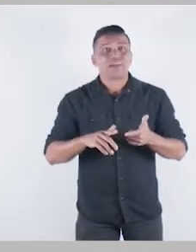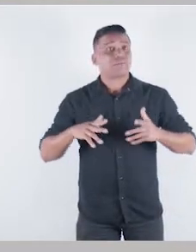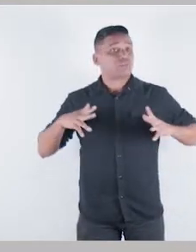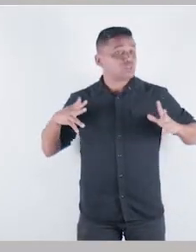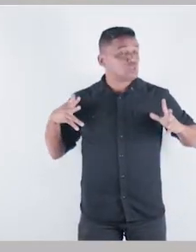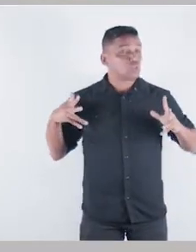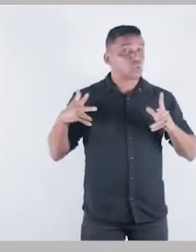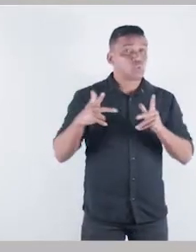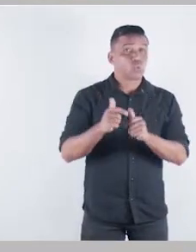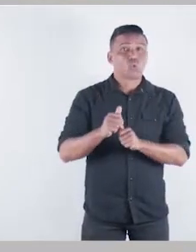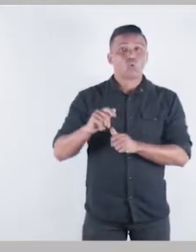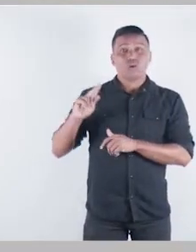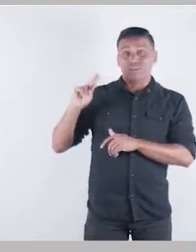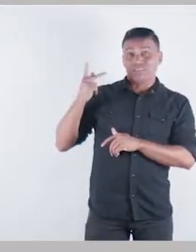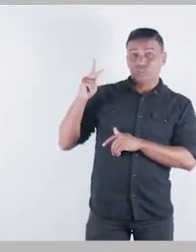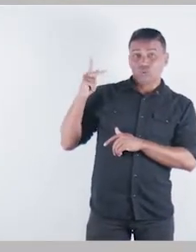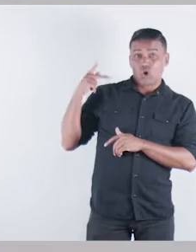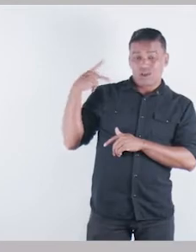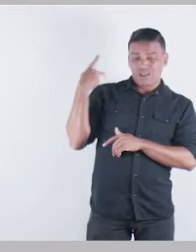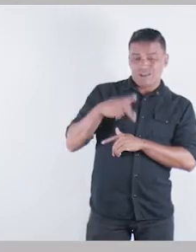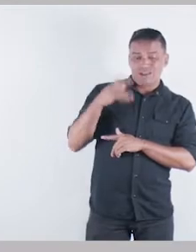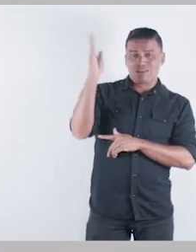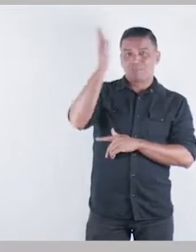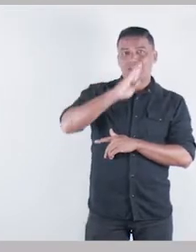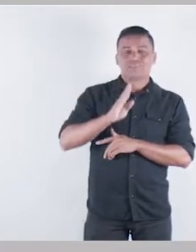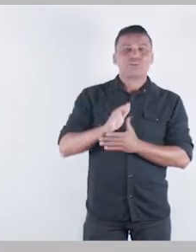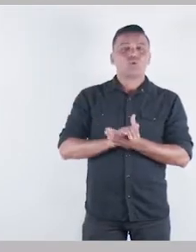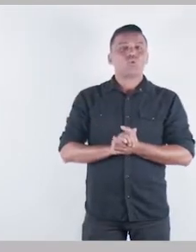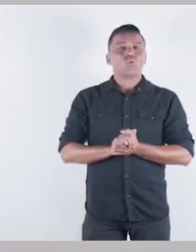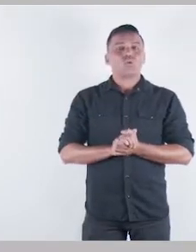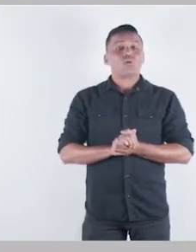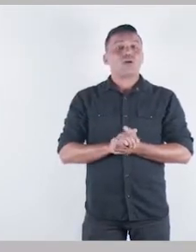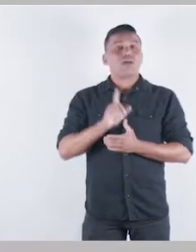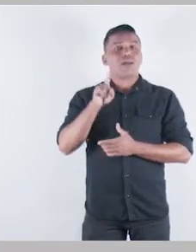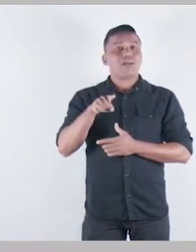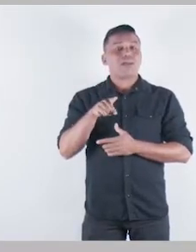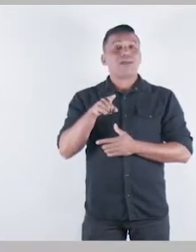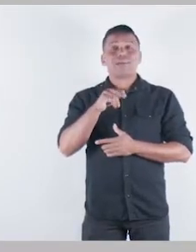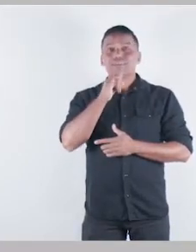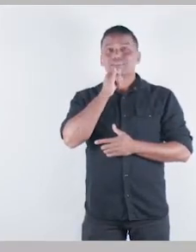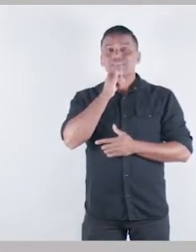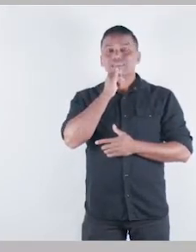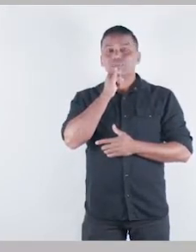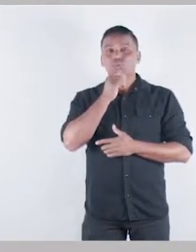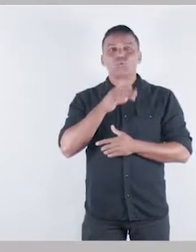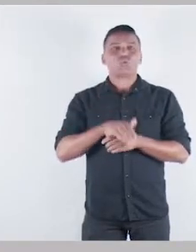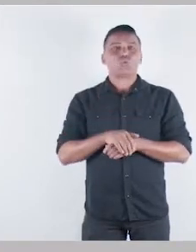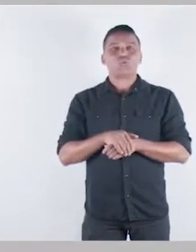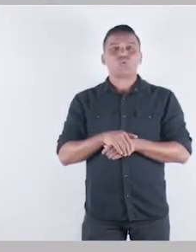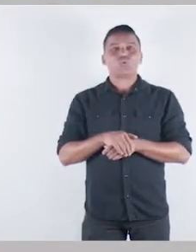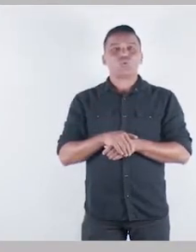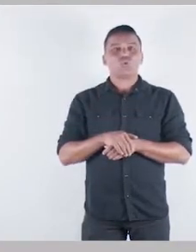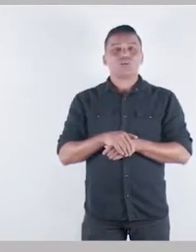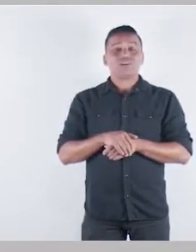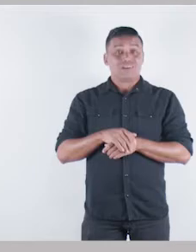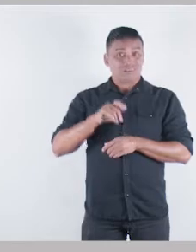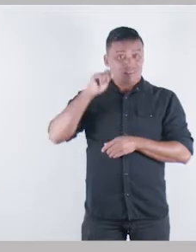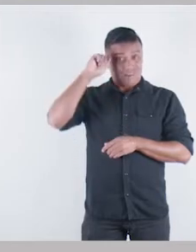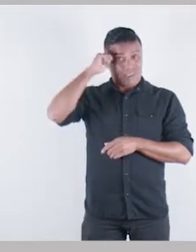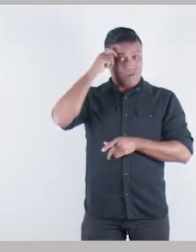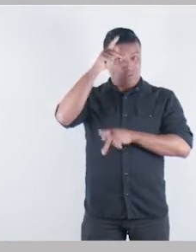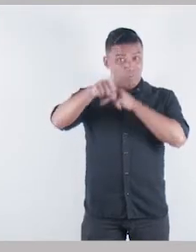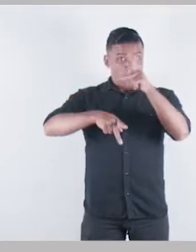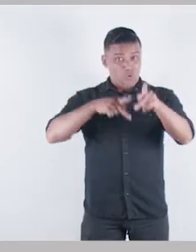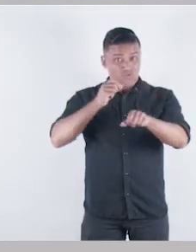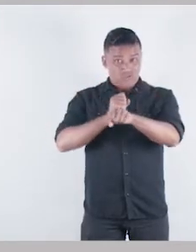história brasileira é a tentativa, primeiro, a utilização do negro ao extremo, né, como força de trabalho, o